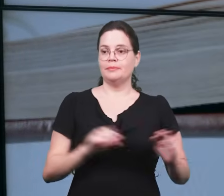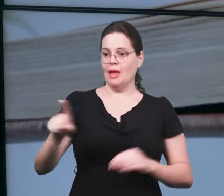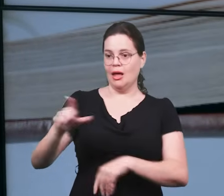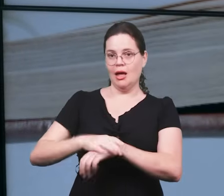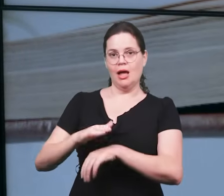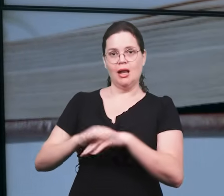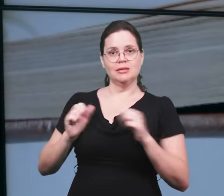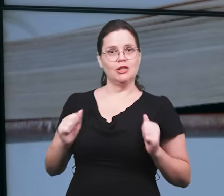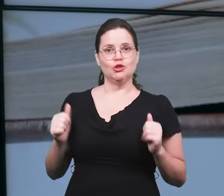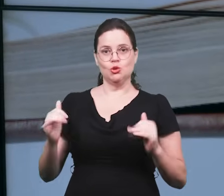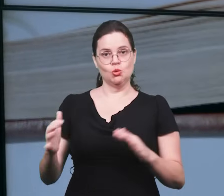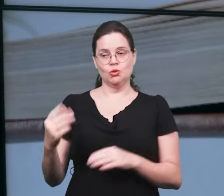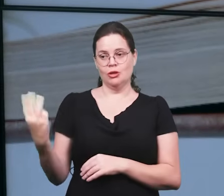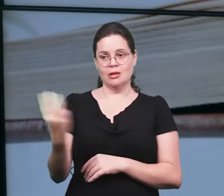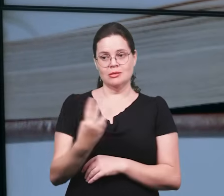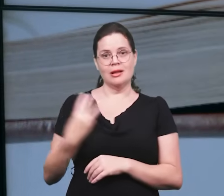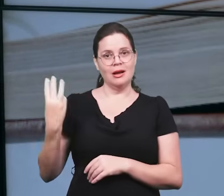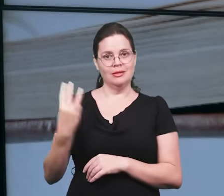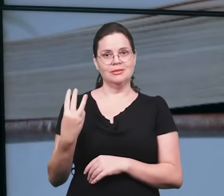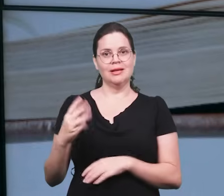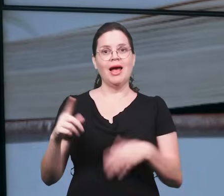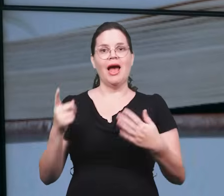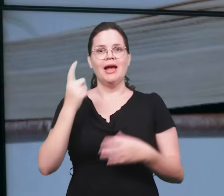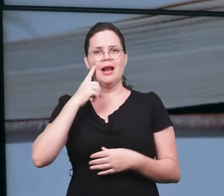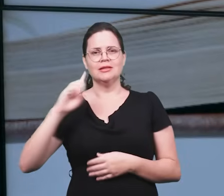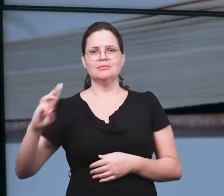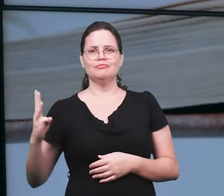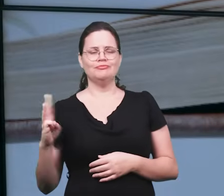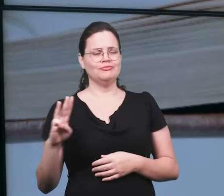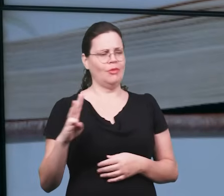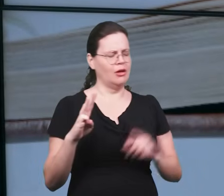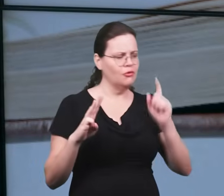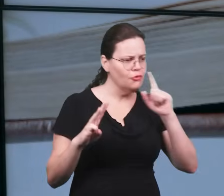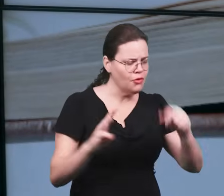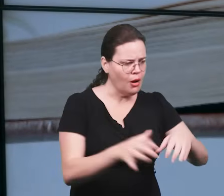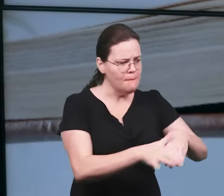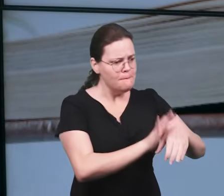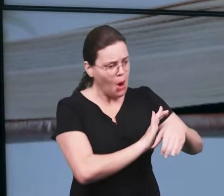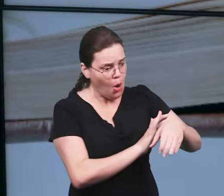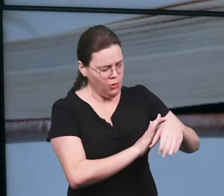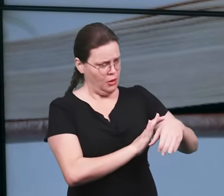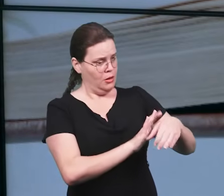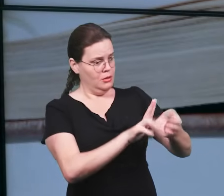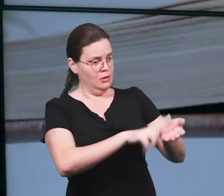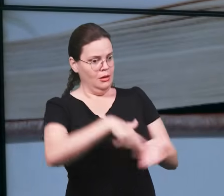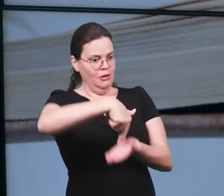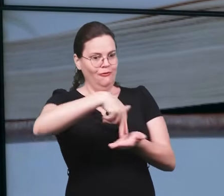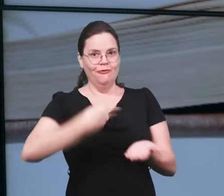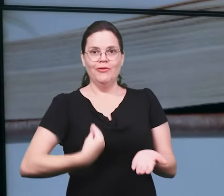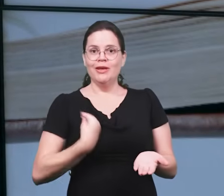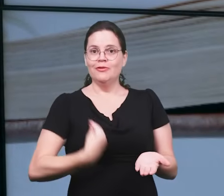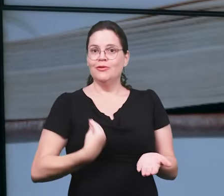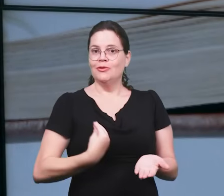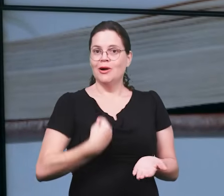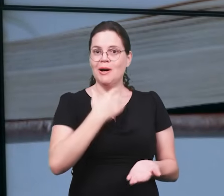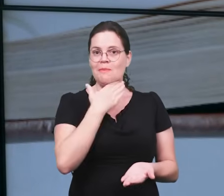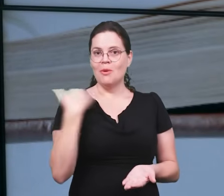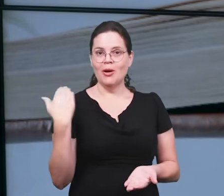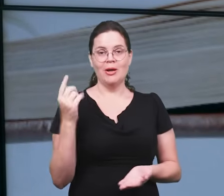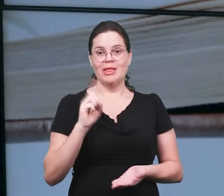E qual foi o privilégio de chegar lá e ter a primeira notícia de que ele não estava morto,